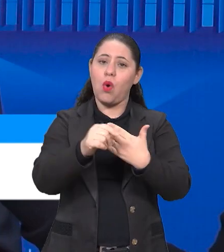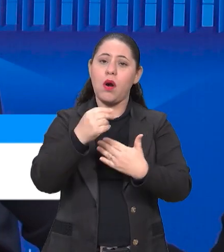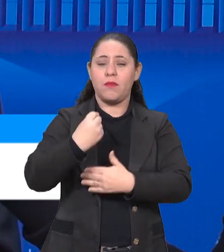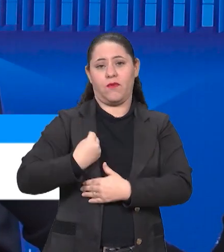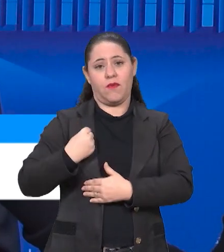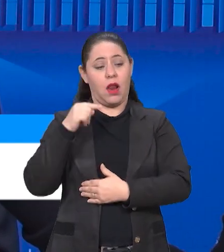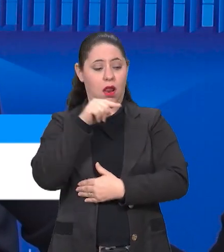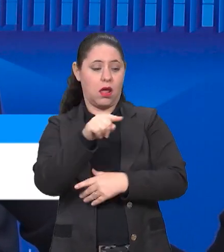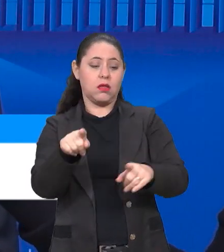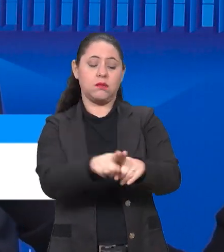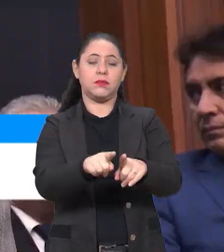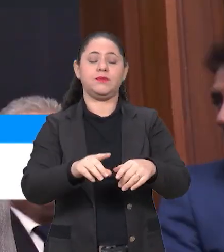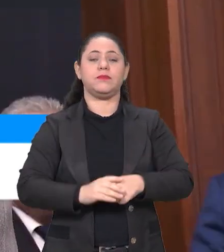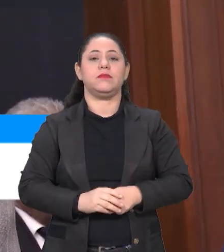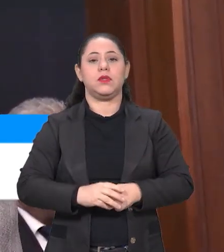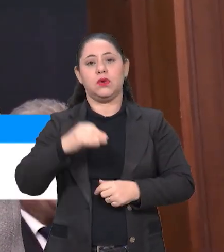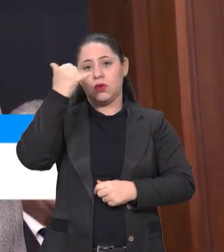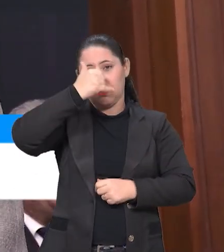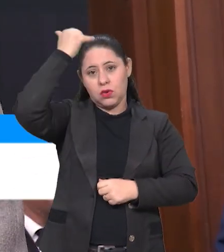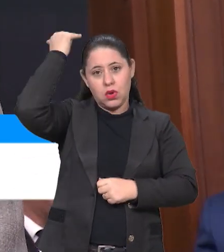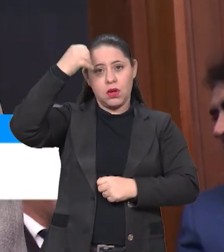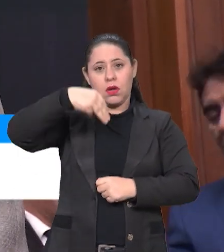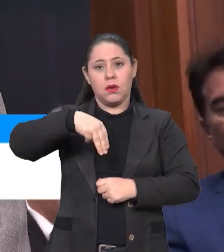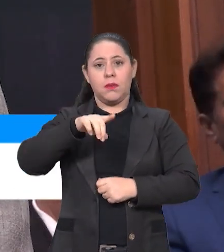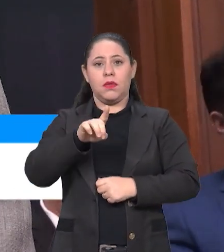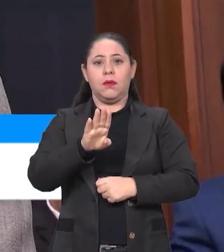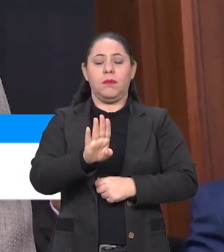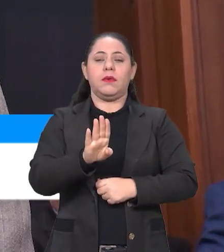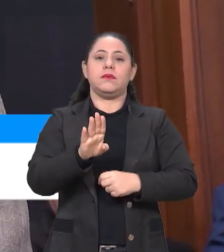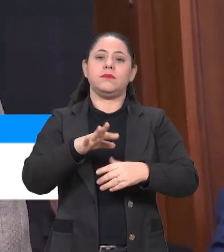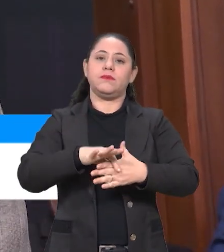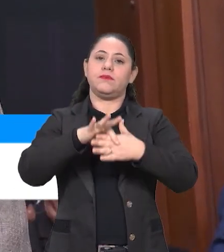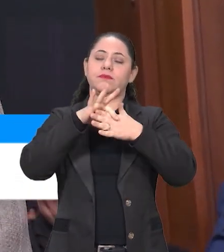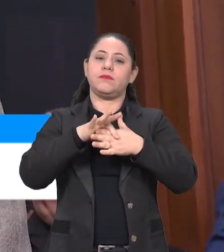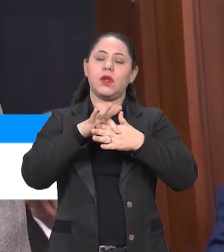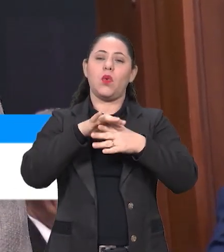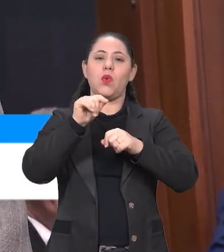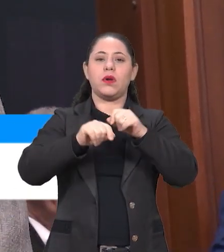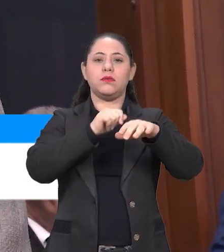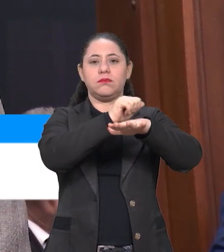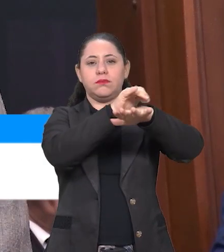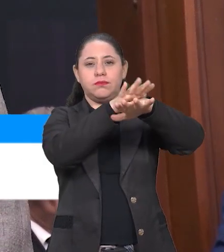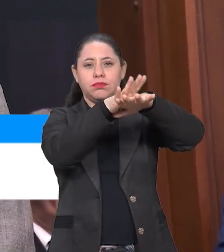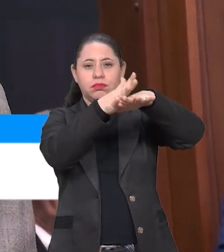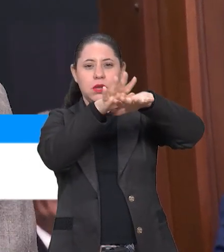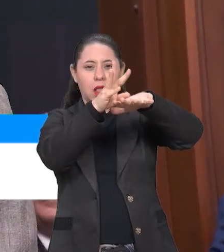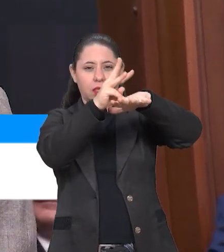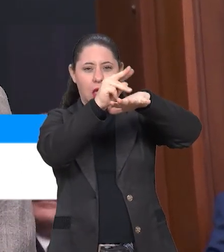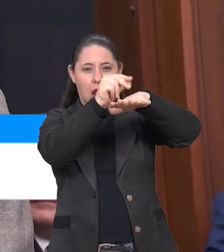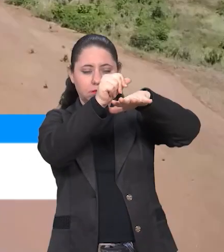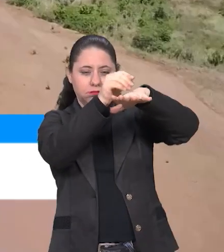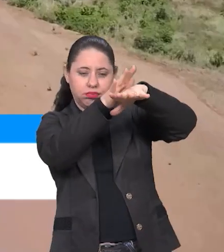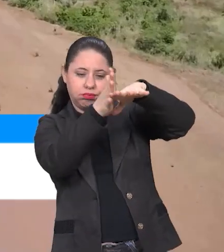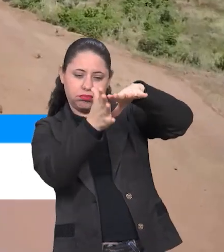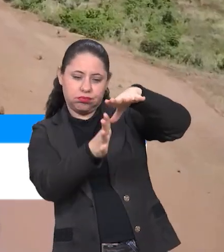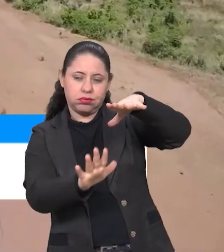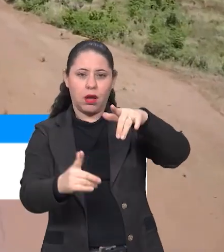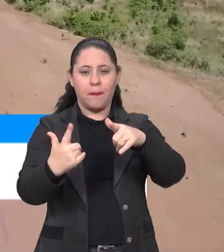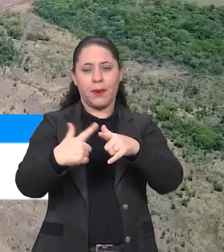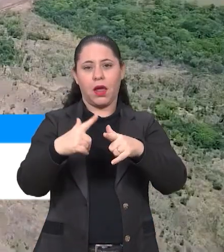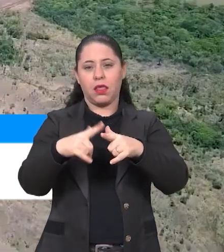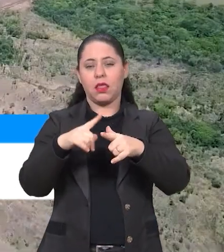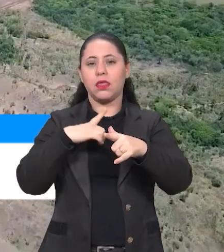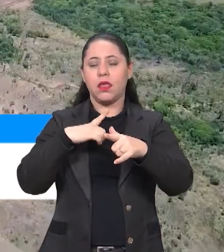homem pantaneiro vivendo também no Pantanal. Júnior Mock, do MDB, destacou o caso do assoreamento do rio Taquari, que com a